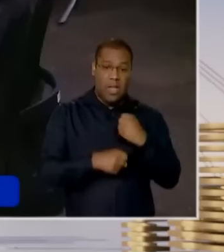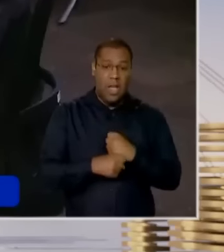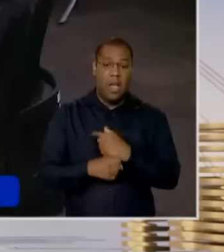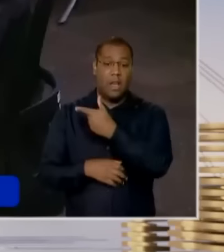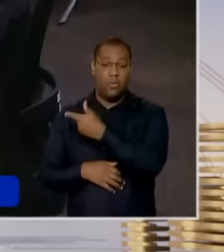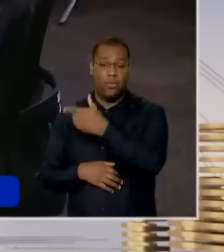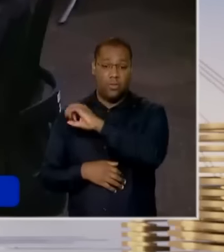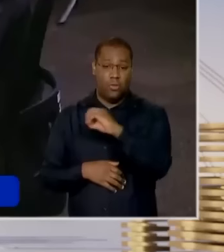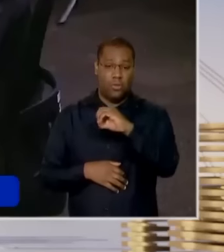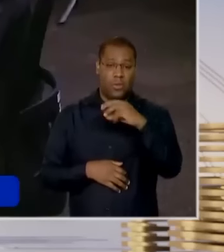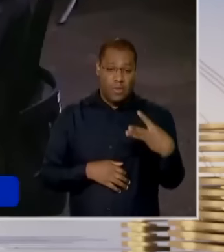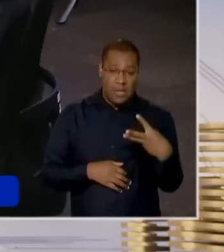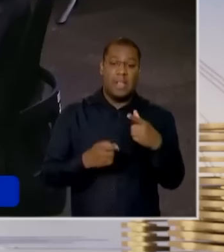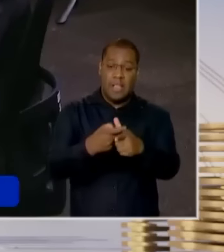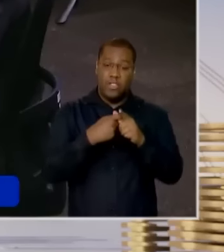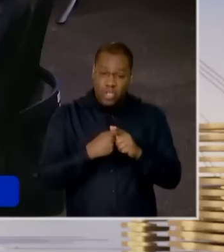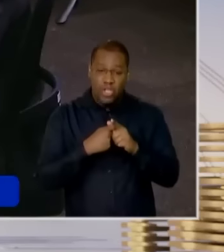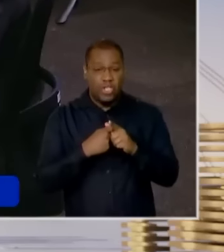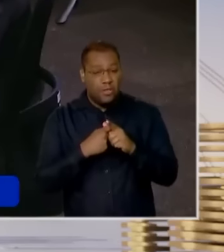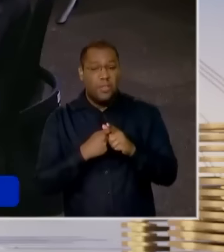O Brasil tem uma dívida que chega lá a